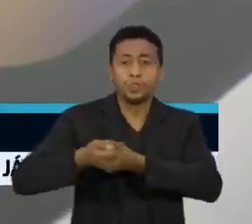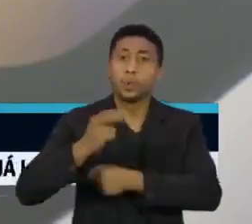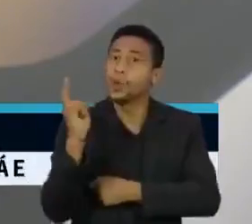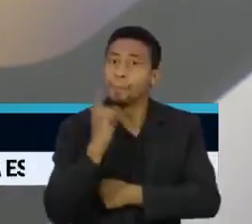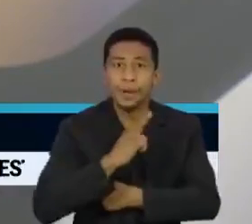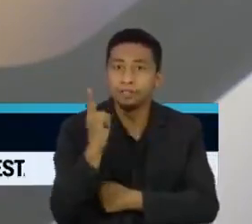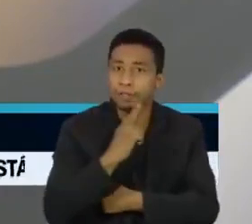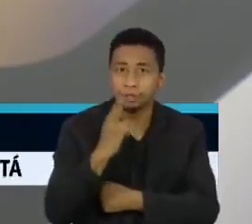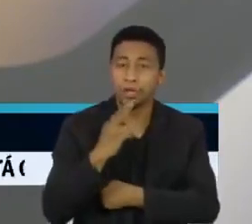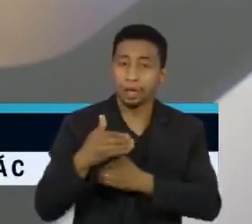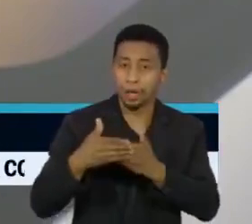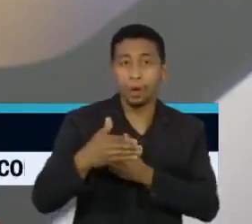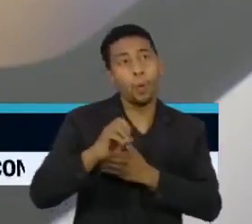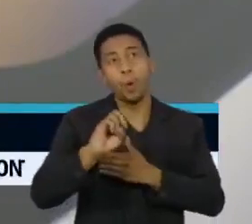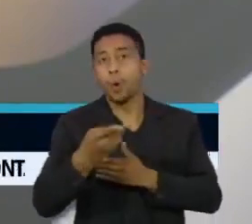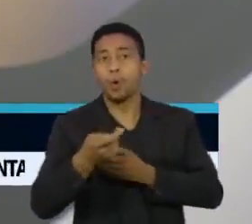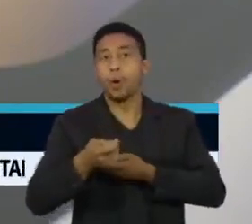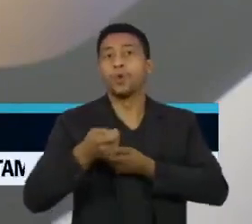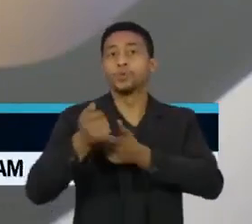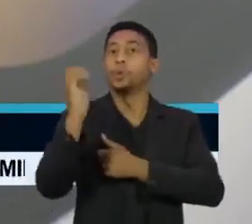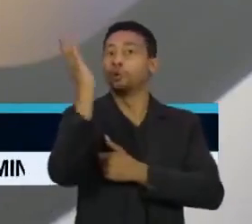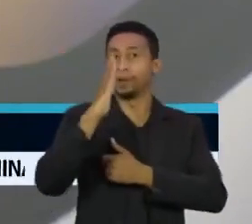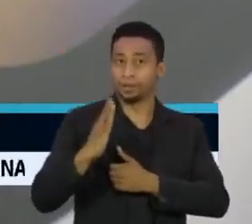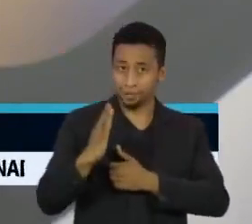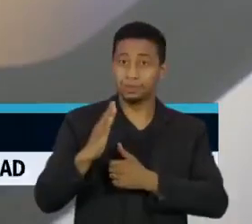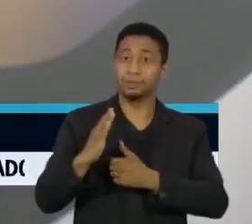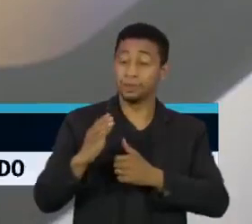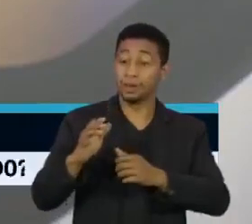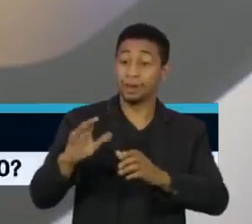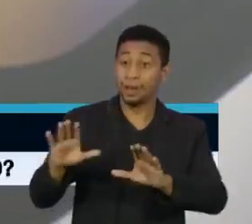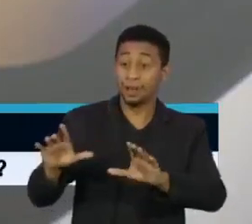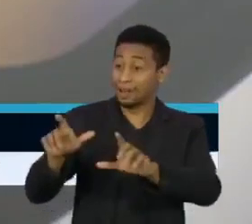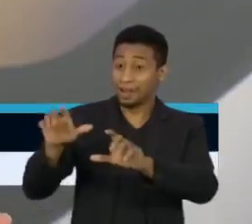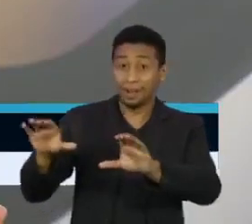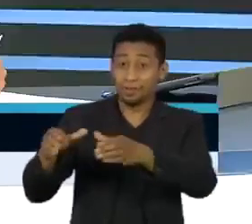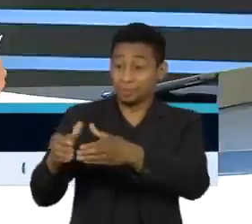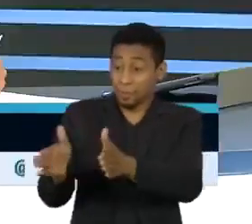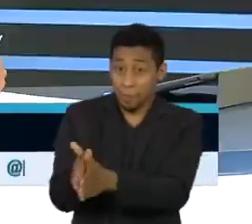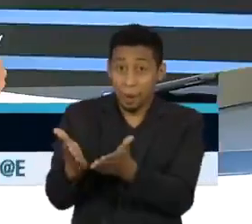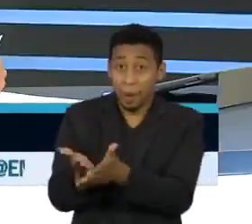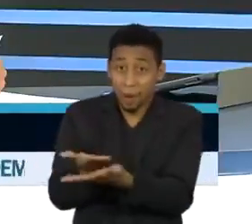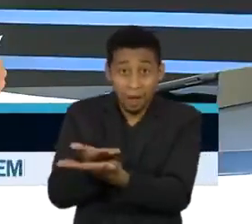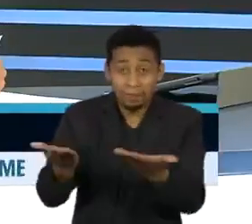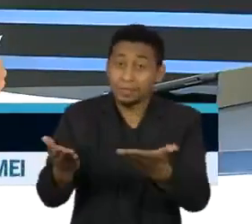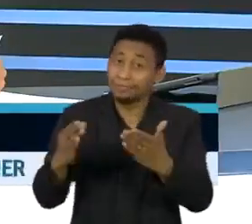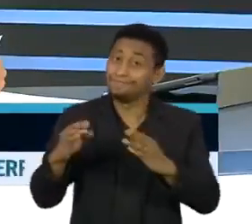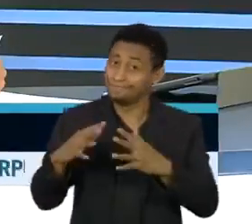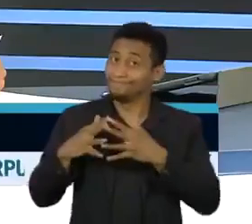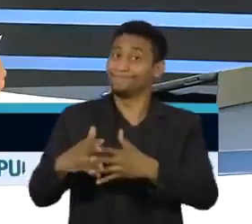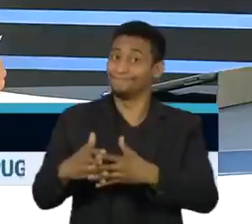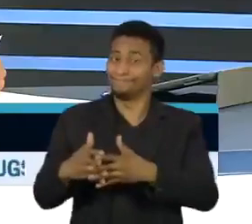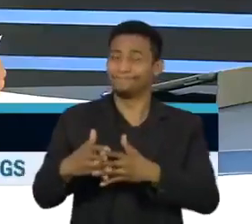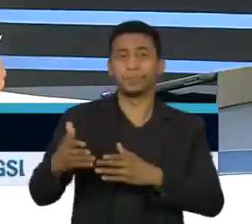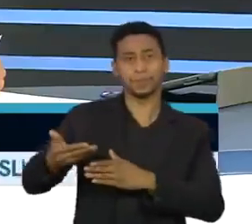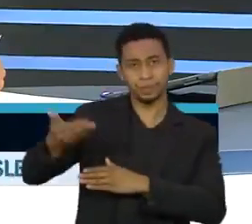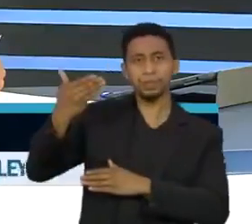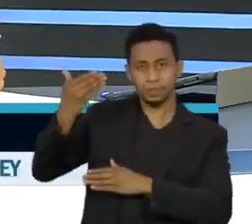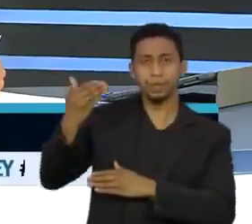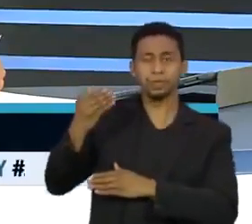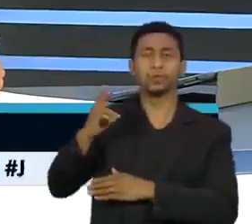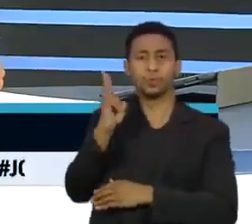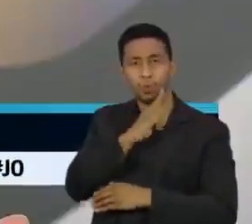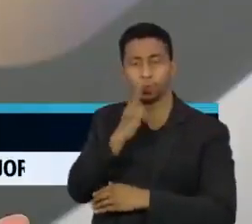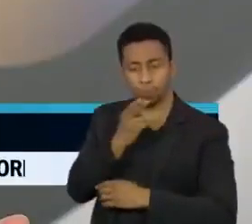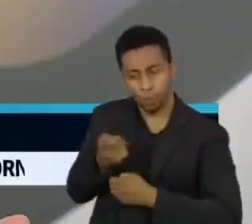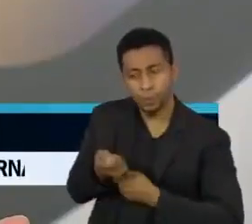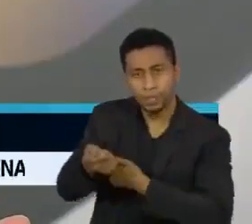ou no caso vai ser o Auxílio Brasil, sobre o eleitorado de renda mais baixa, né? Quando foi o auxílio emergencial